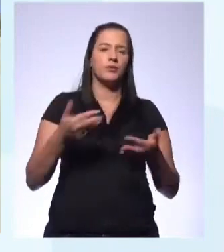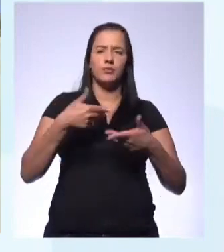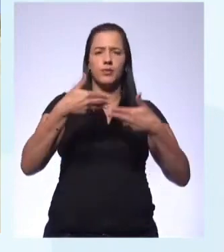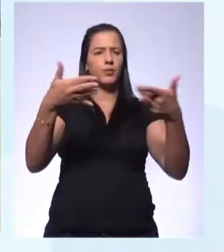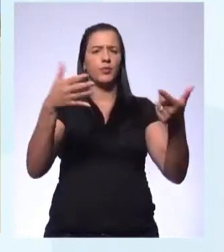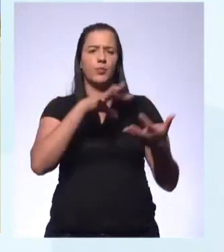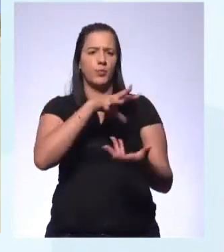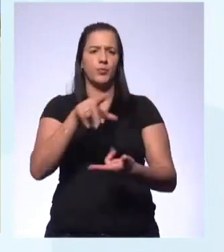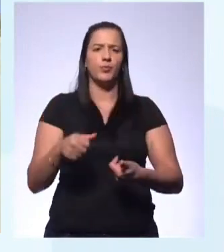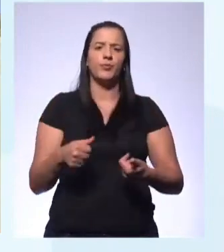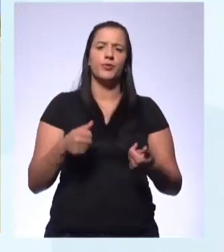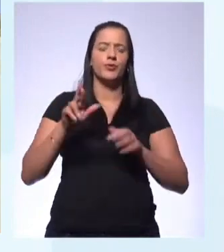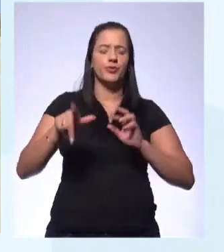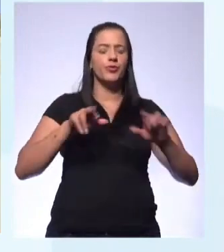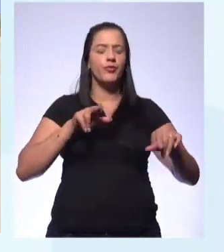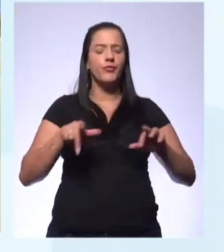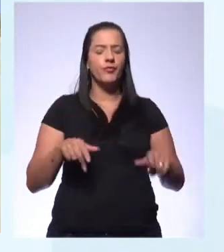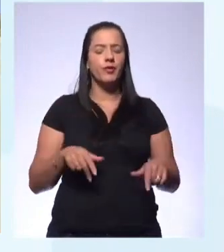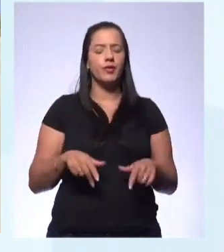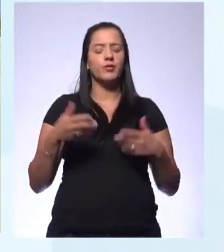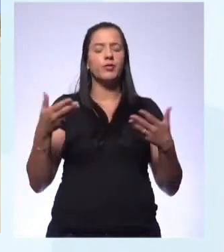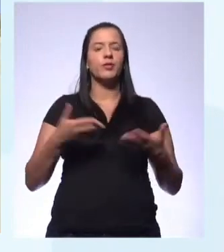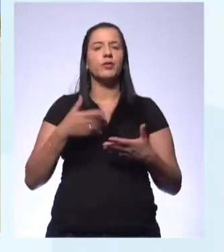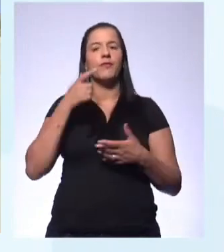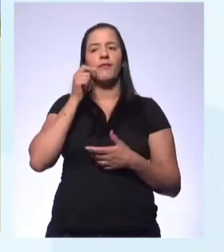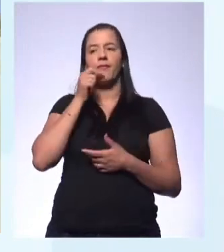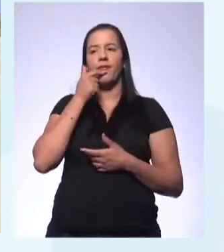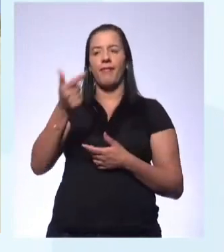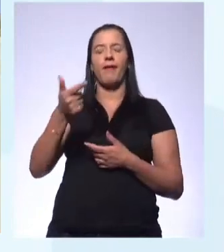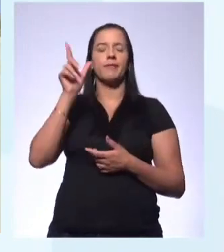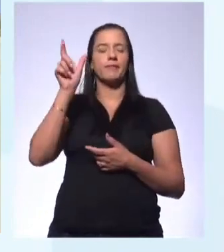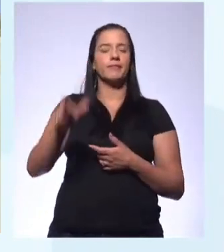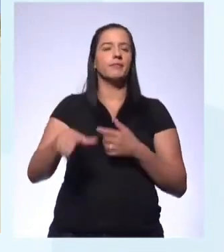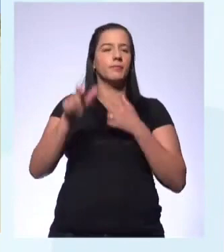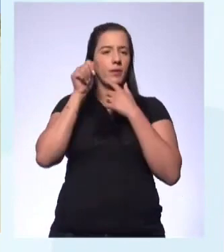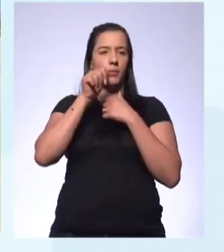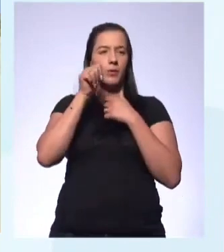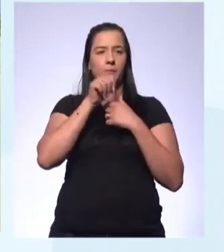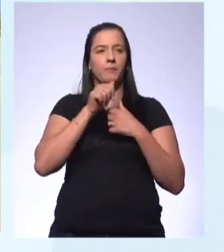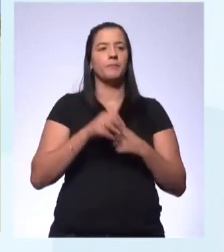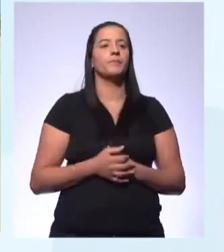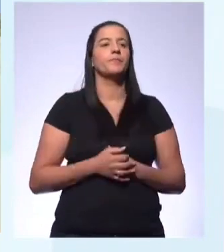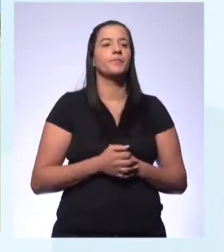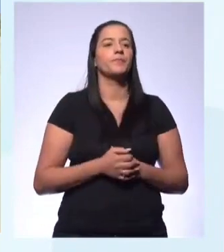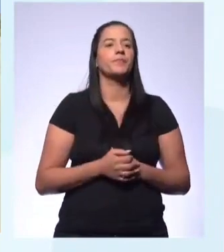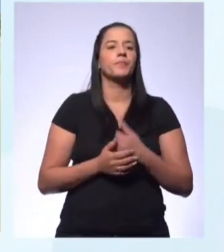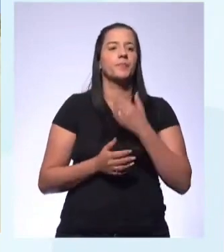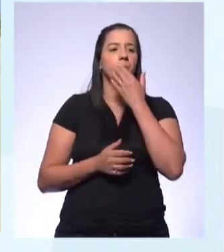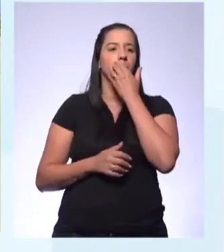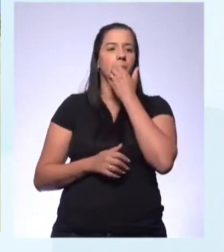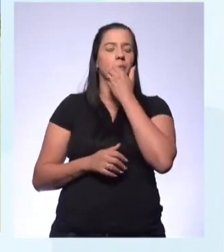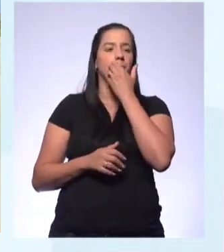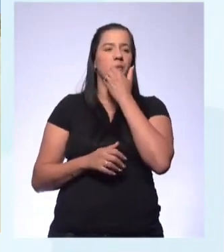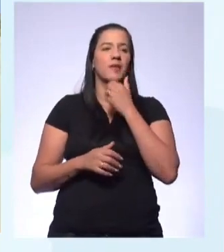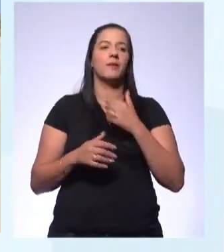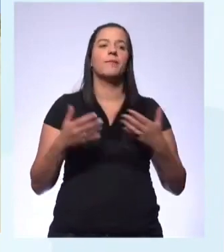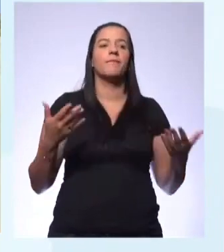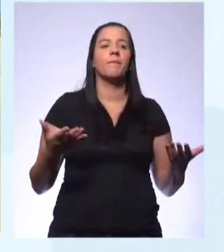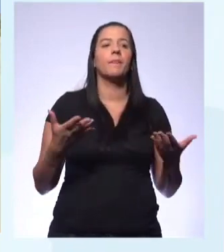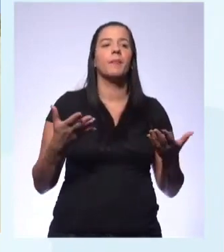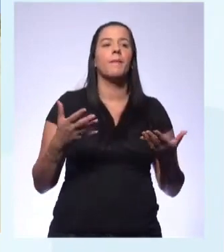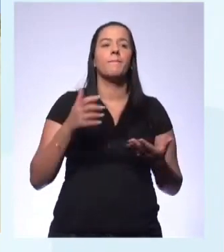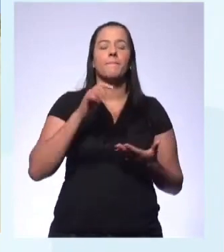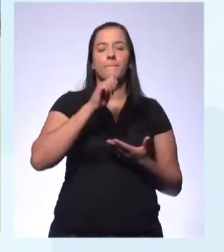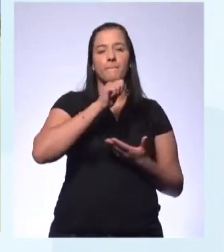no mundo, diferente do que desenharam para ela. Ok? Vamos ver aqui. Canção ao Mar, Mar